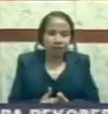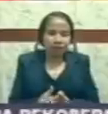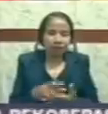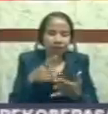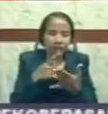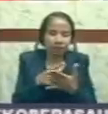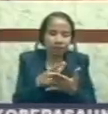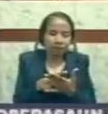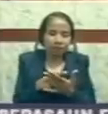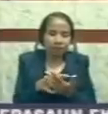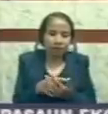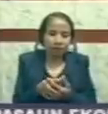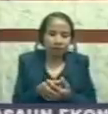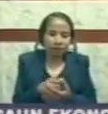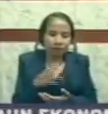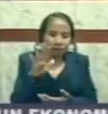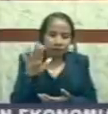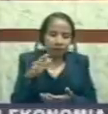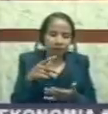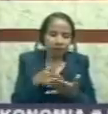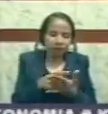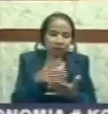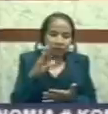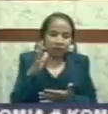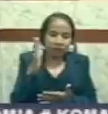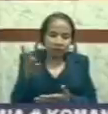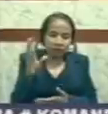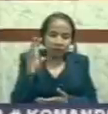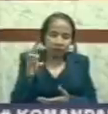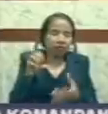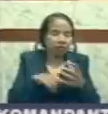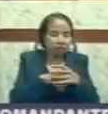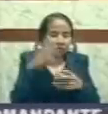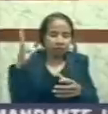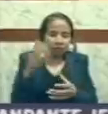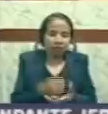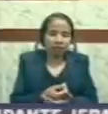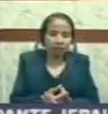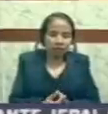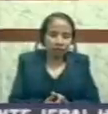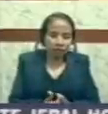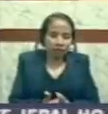Proposta 5, proposta 56, retiradas.